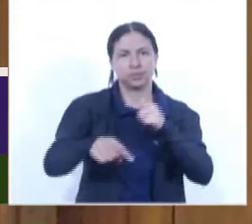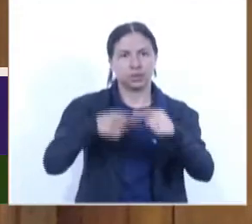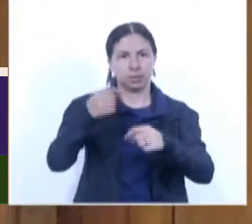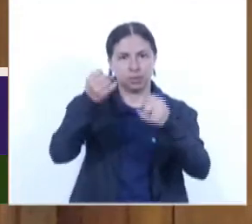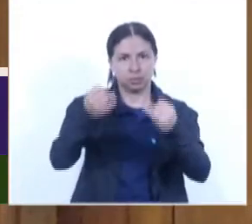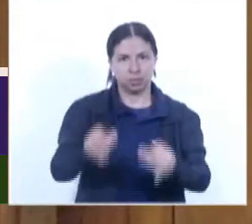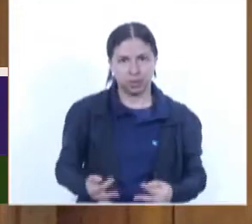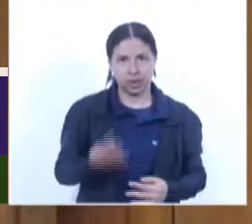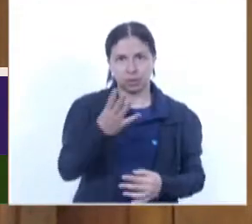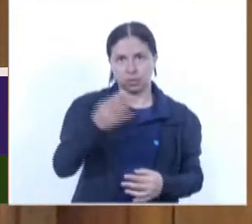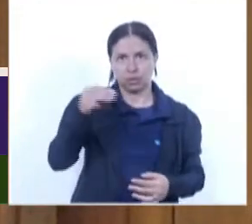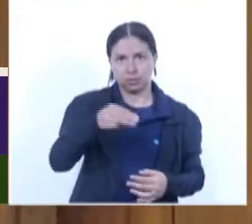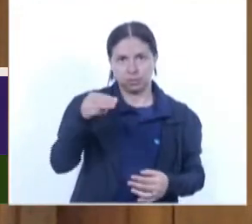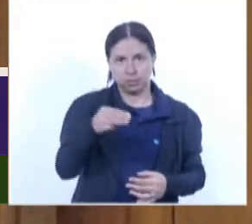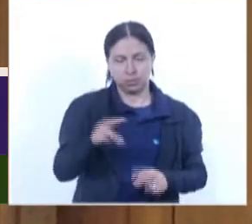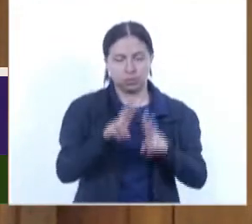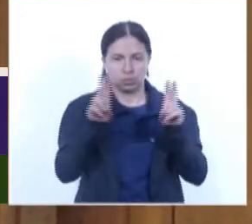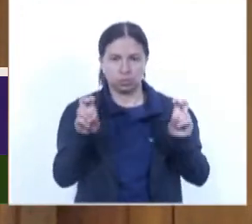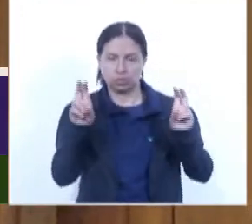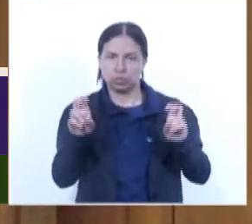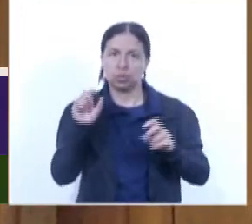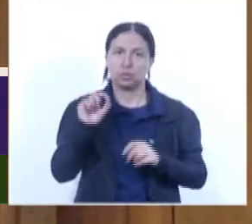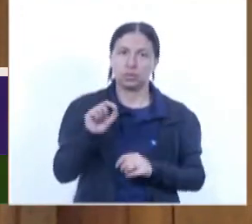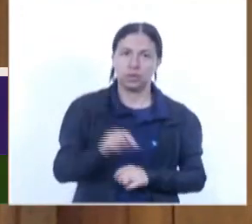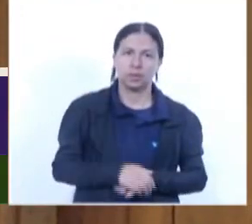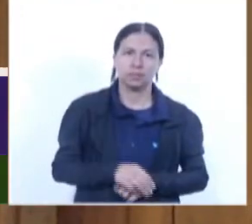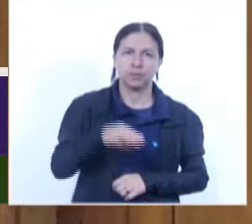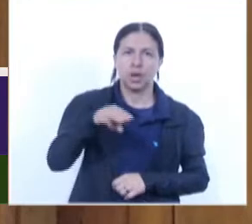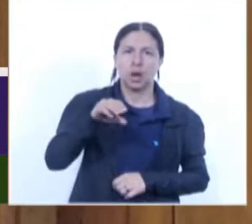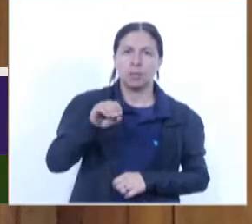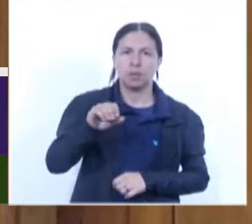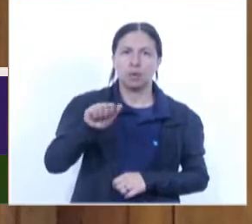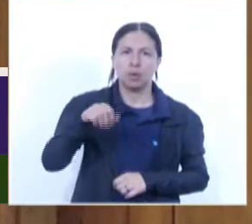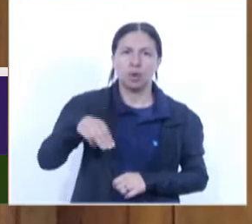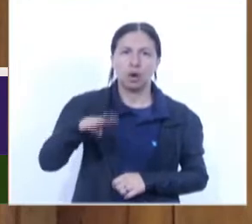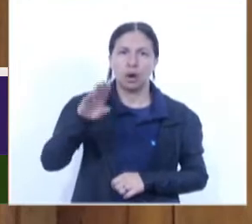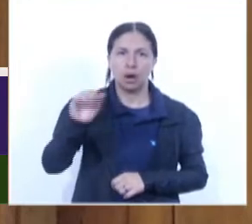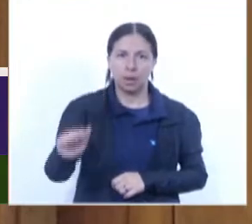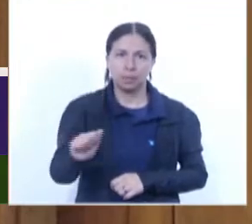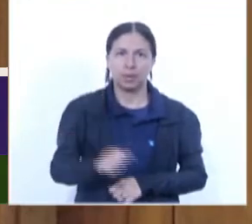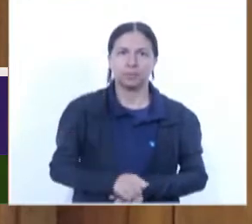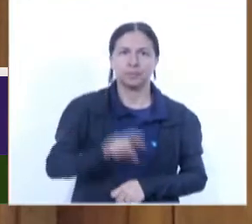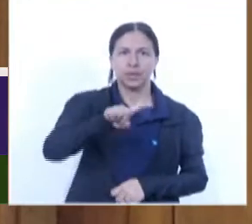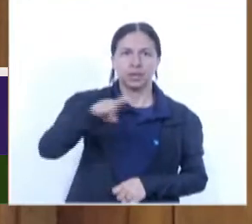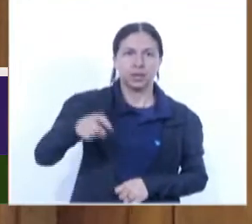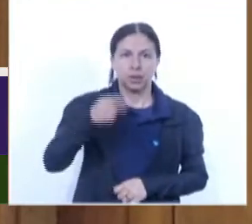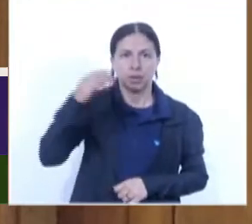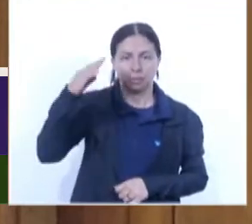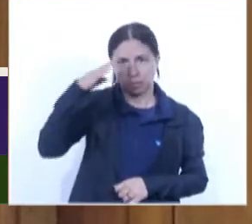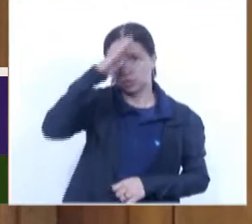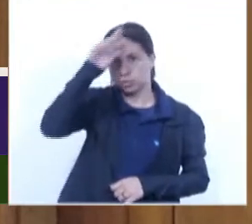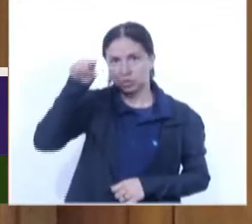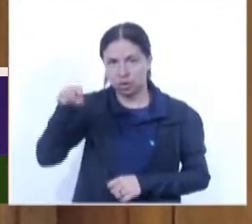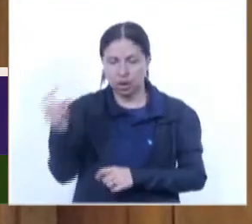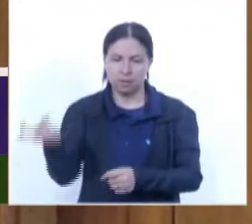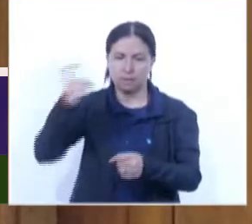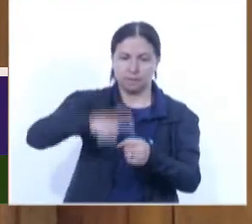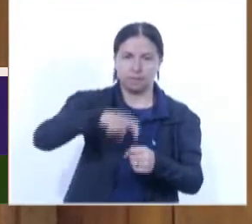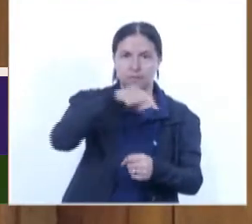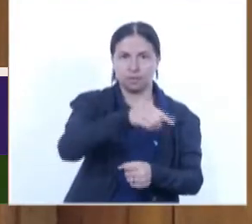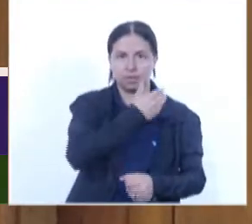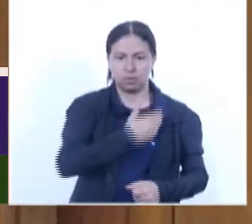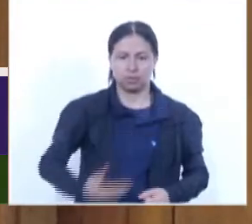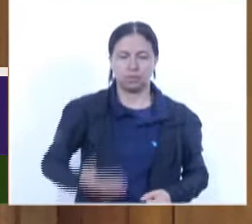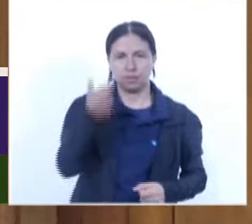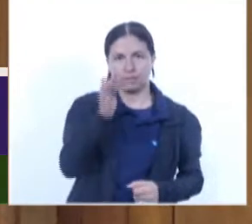falar de uma grande expediente sobre a muamba que o ex-presidente bolsonaro vai ter que devolver pro Governador